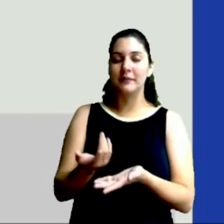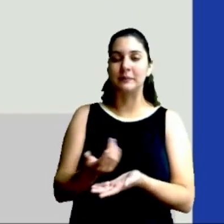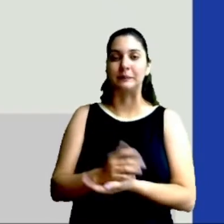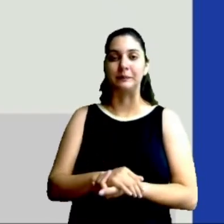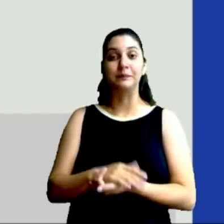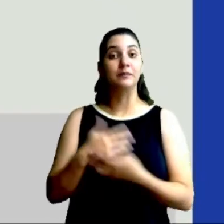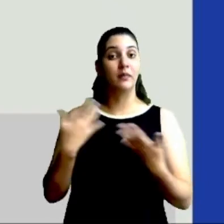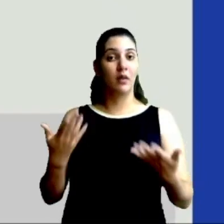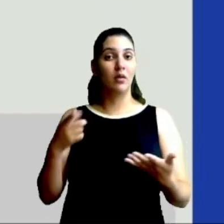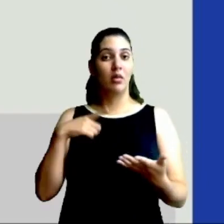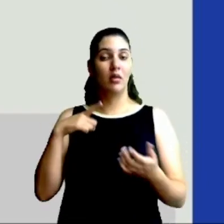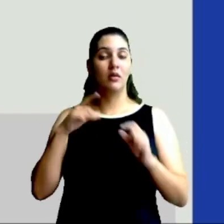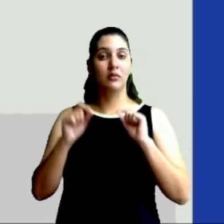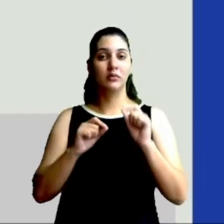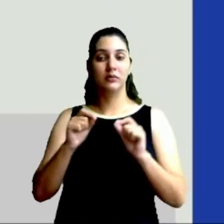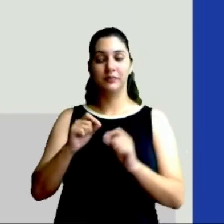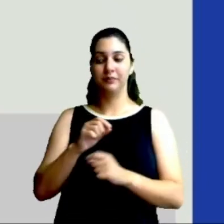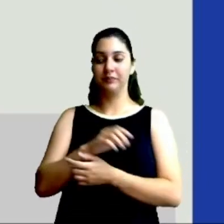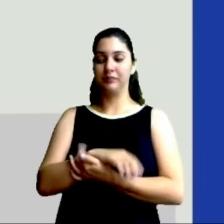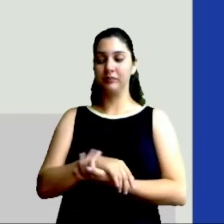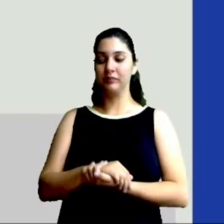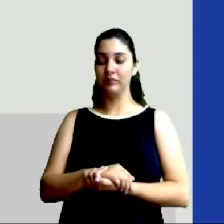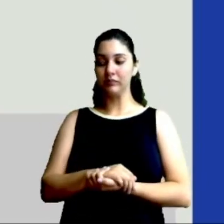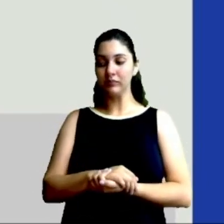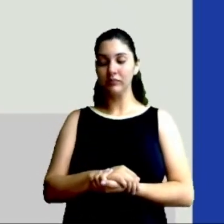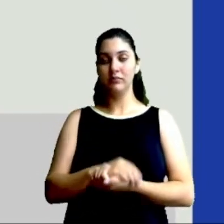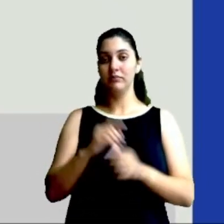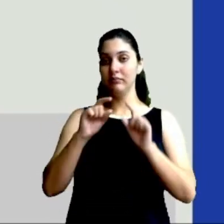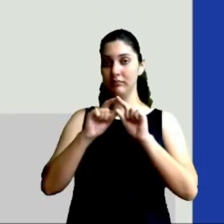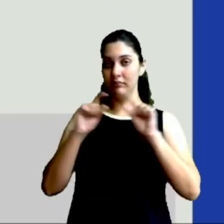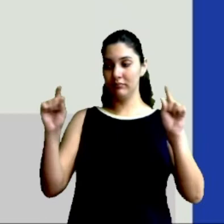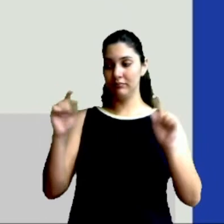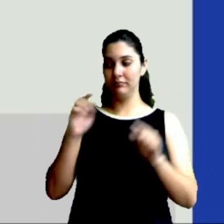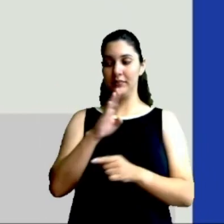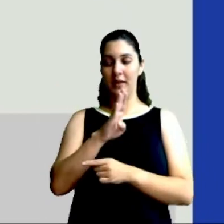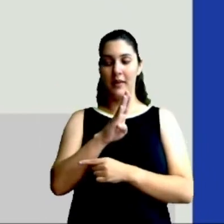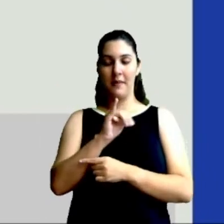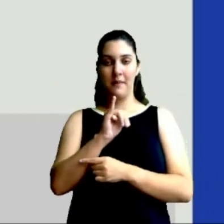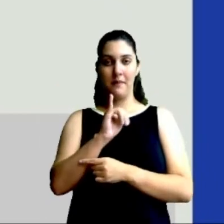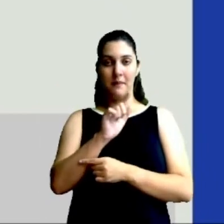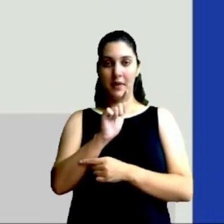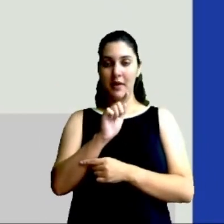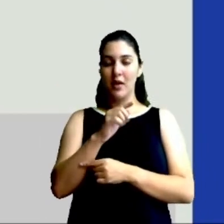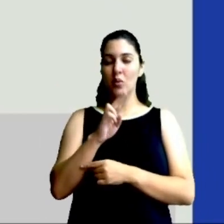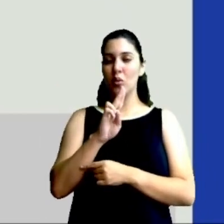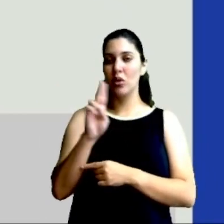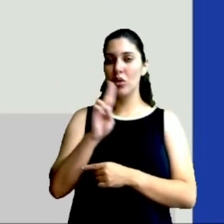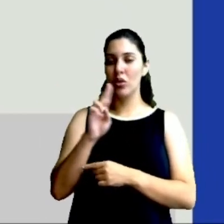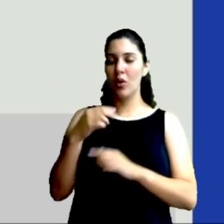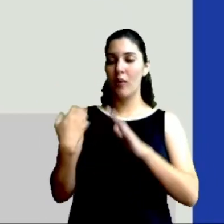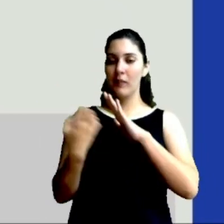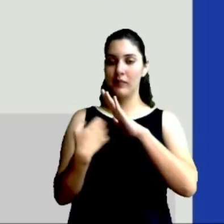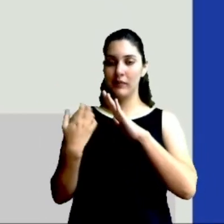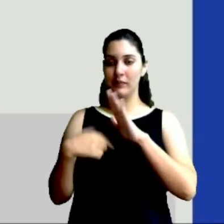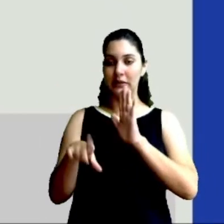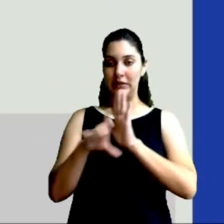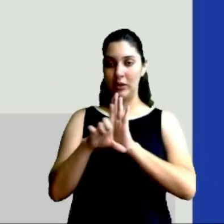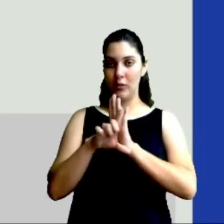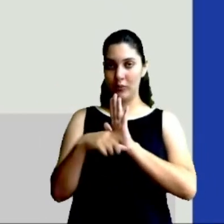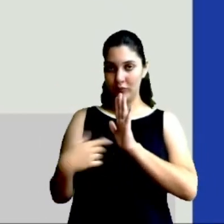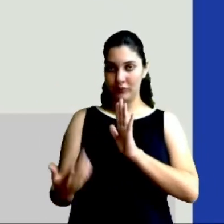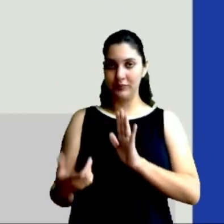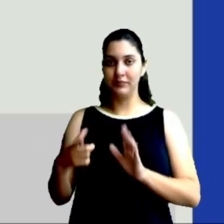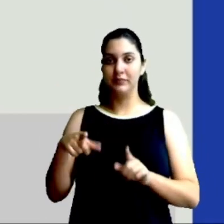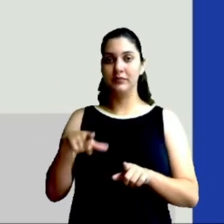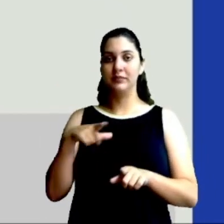Então, nós temos aí, ó, Big Warehouse, tá? Que é o nome aí da empresa, do armazém, da loja. Também